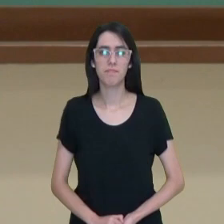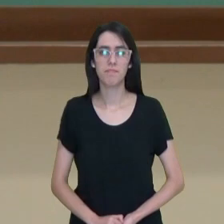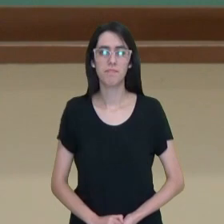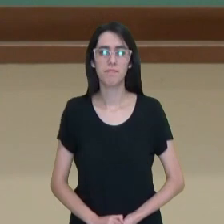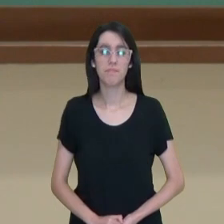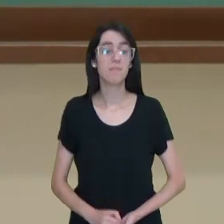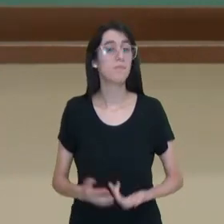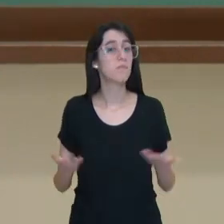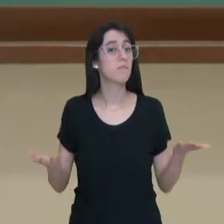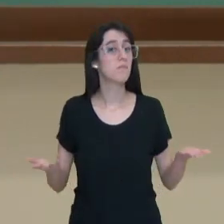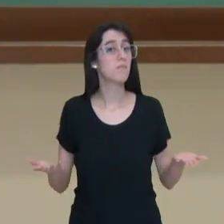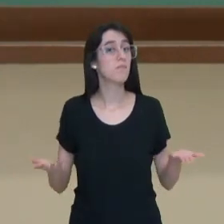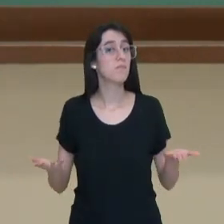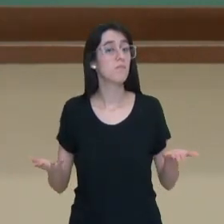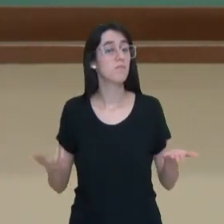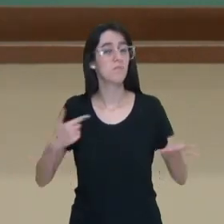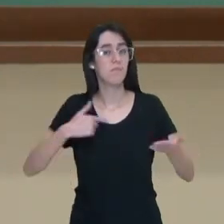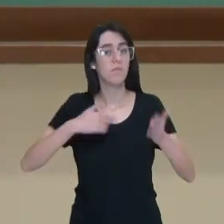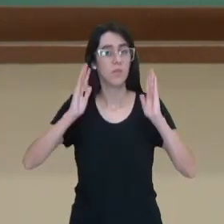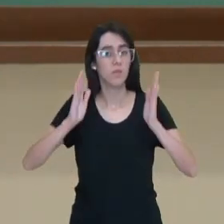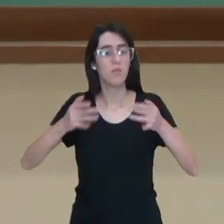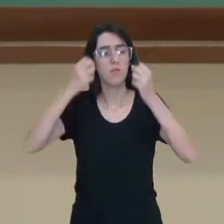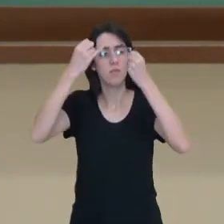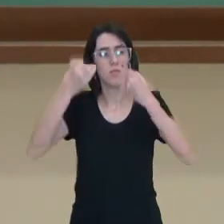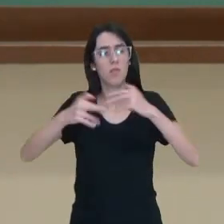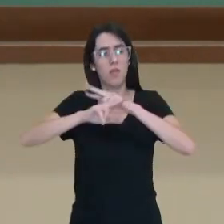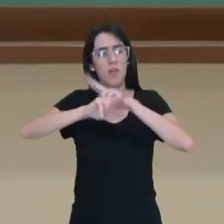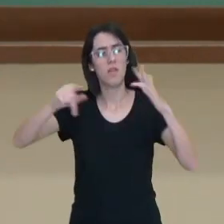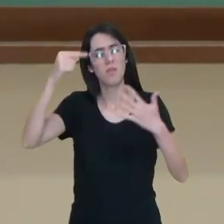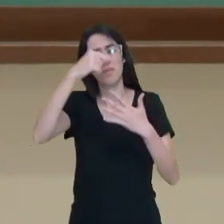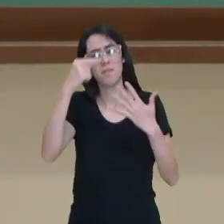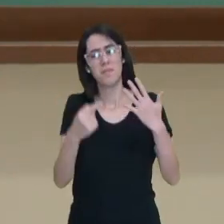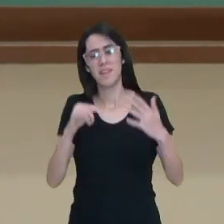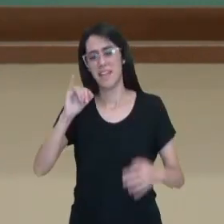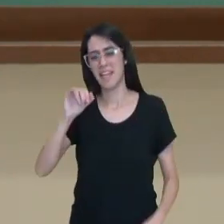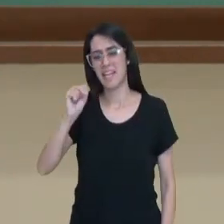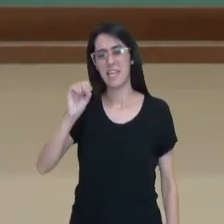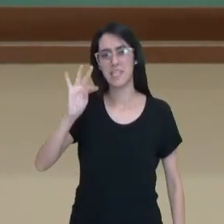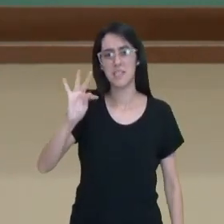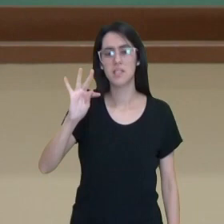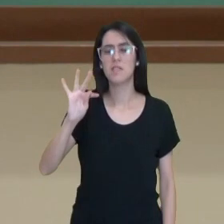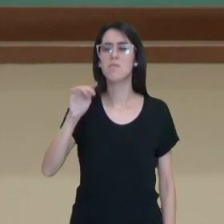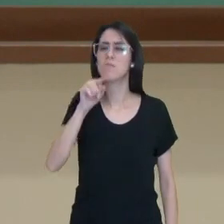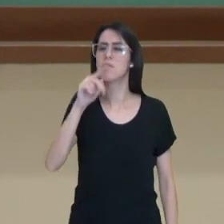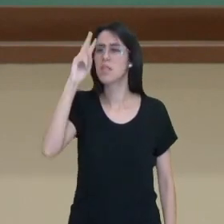E aí, de todas essas istes que foram citadas, será que você consegue